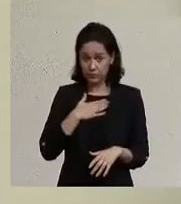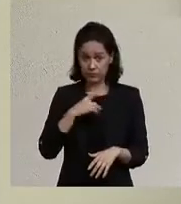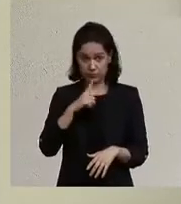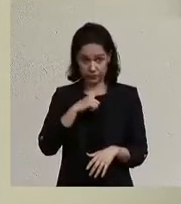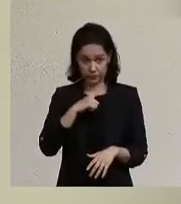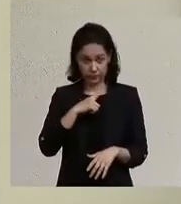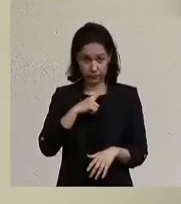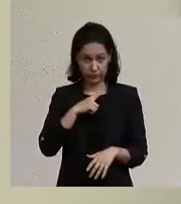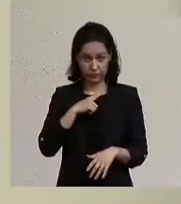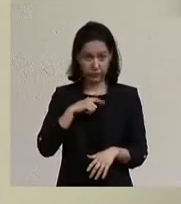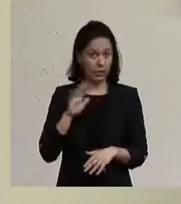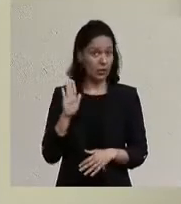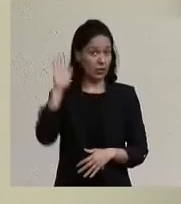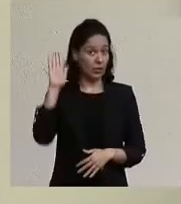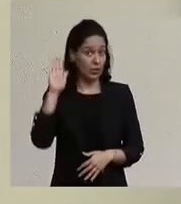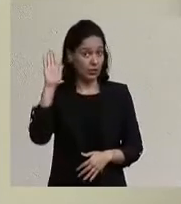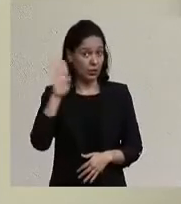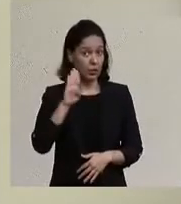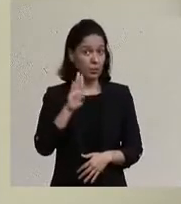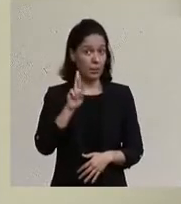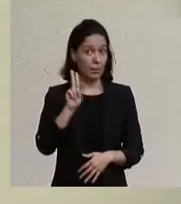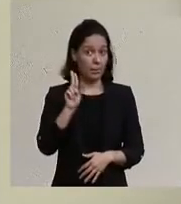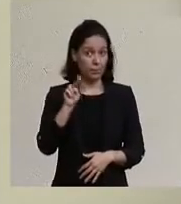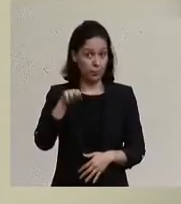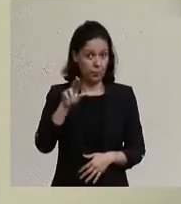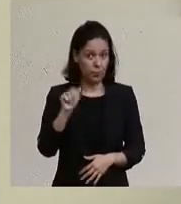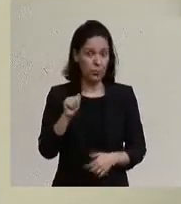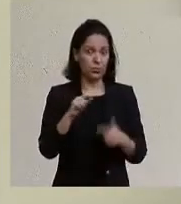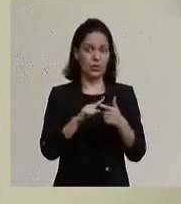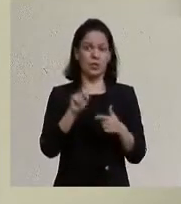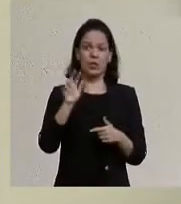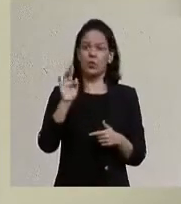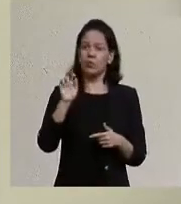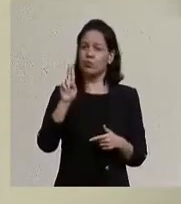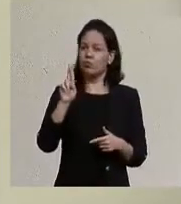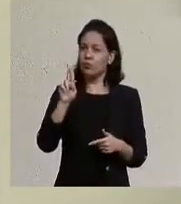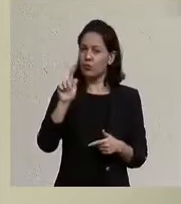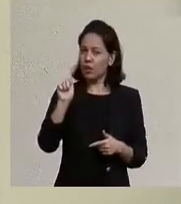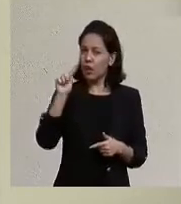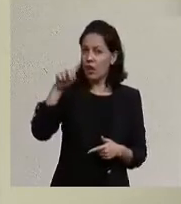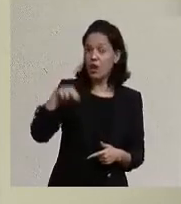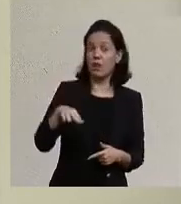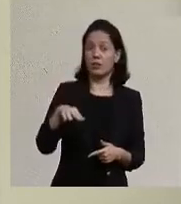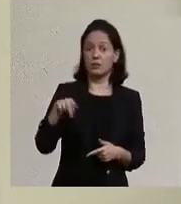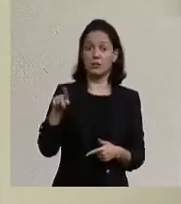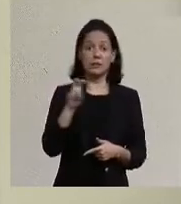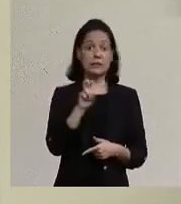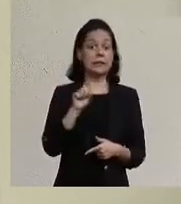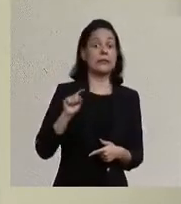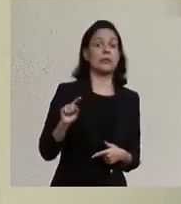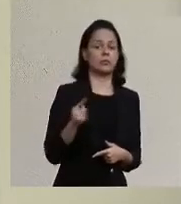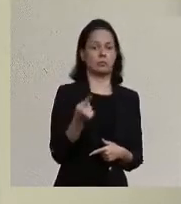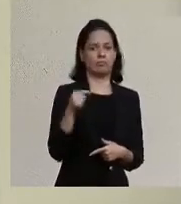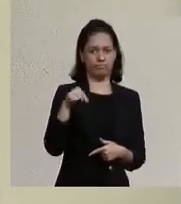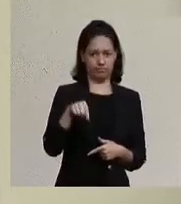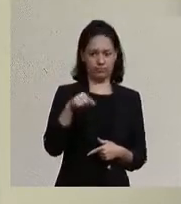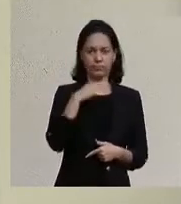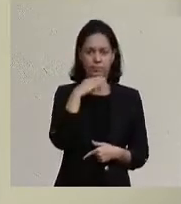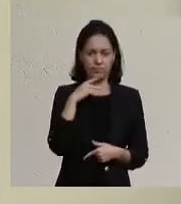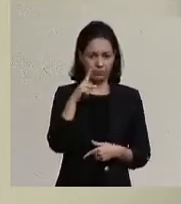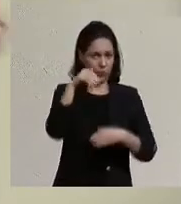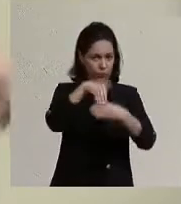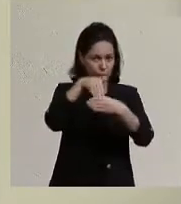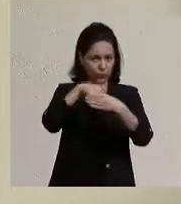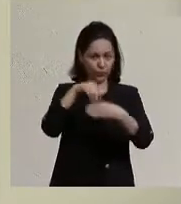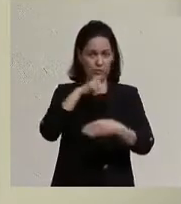estadual nessa cidade se chama Bruna Furlan Bruna Furlan recebeu quase 5 mil votos em Santana de Parnaíba